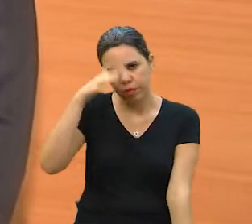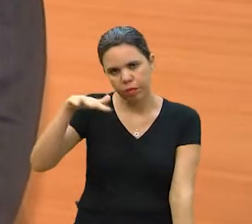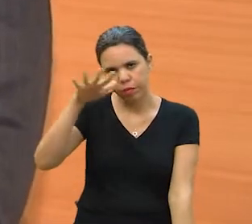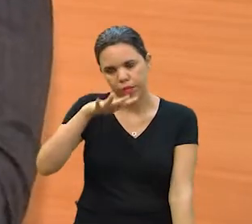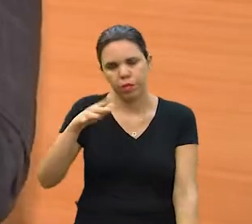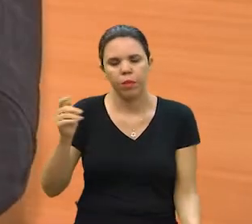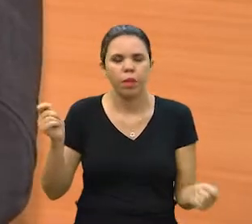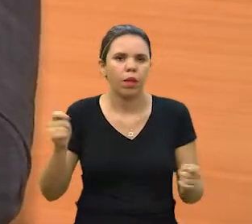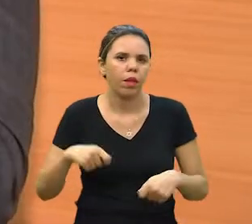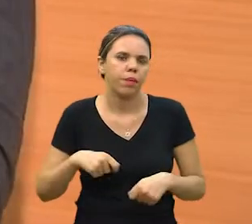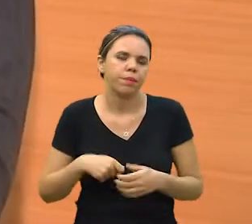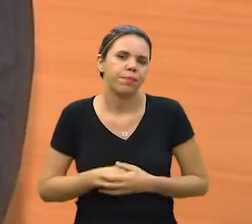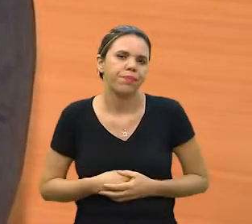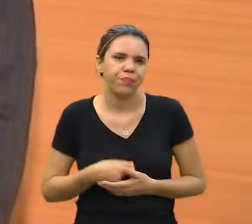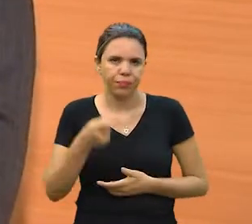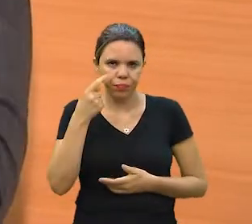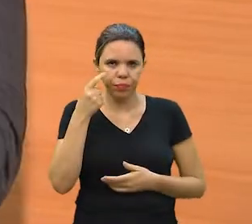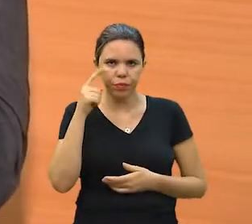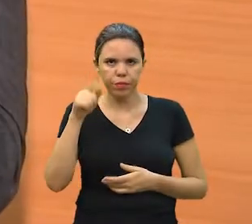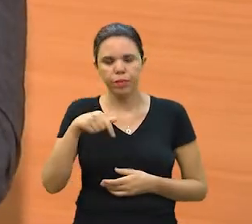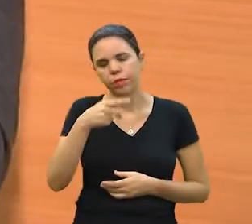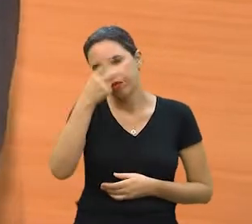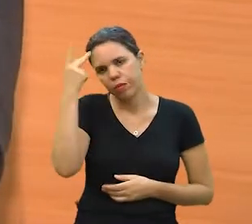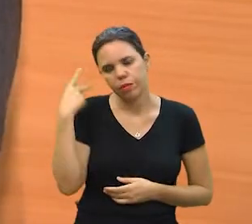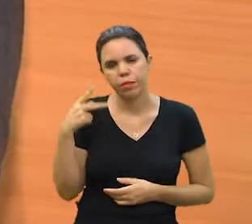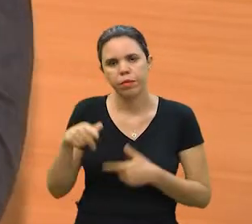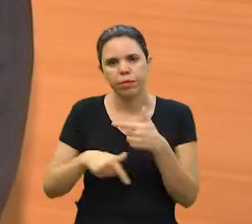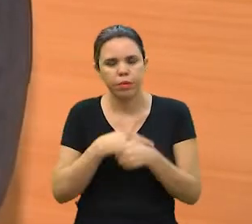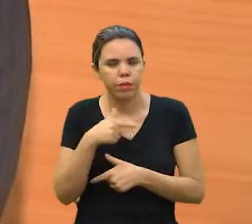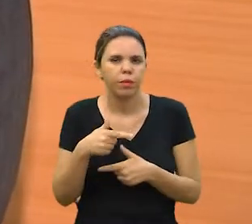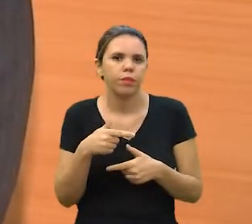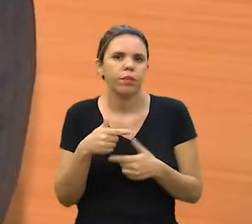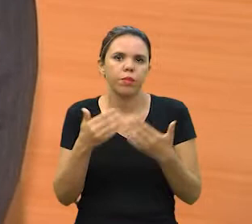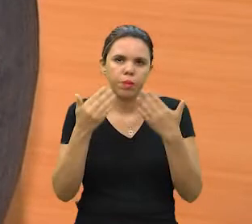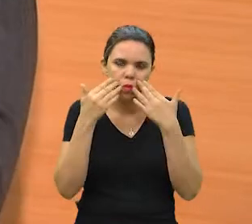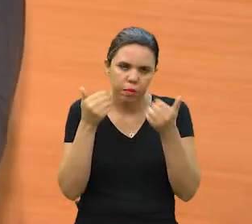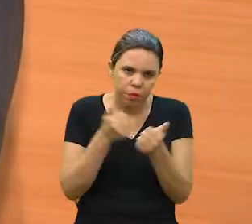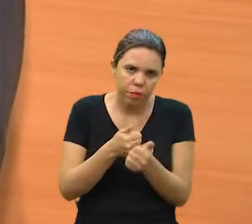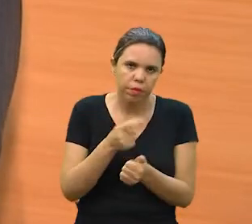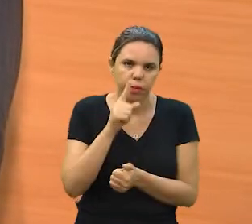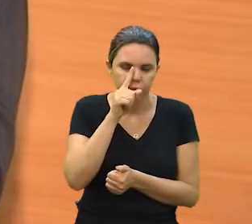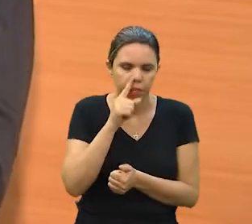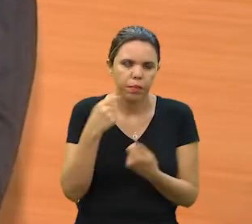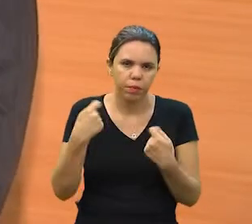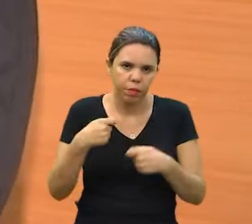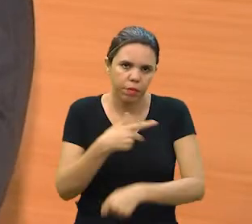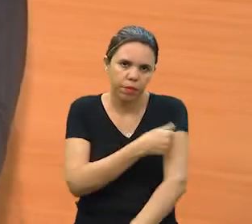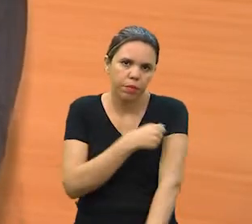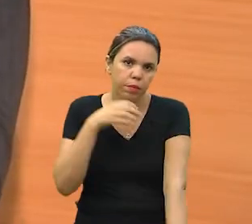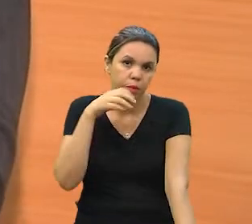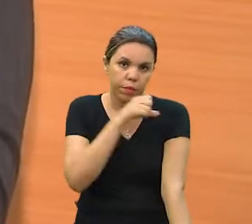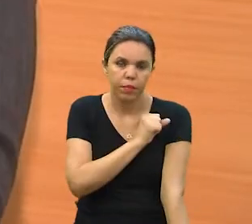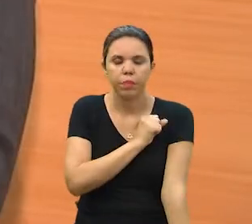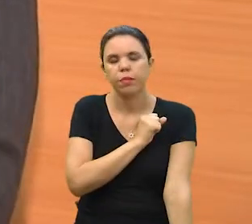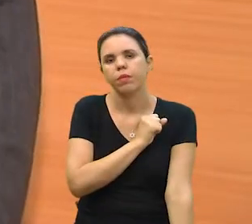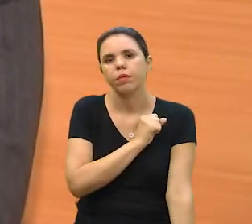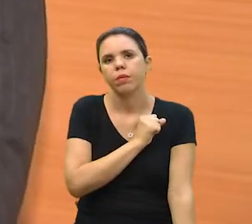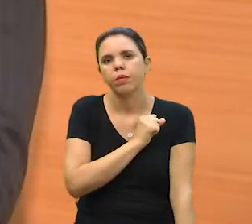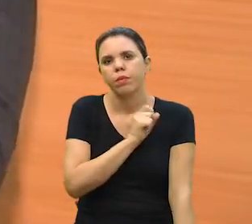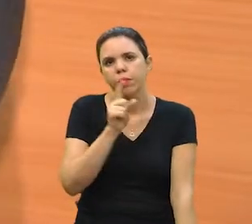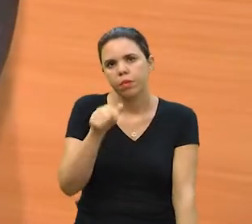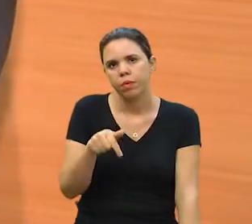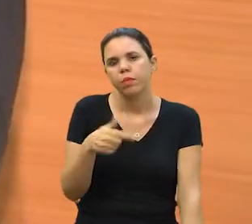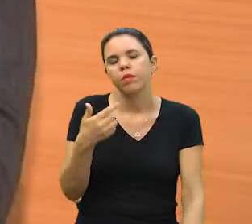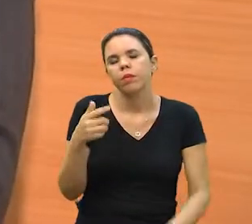autoridades, para que pudessem ver as pessoas que estavam na linha de frente e que precisavam dessa imunização o mais rápido possível.